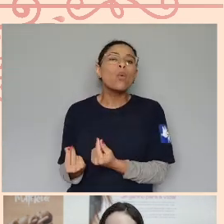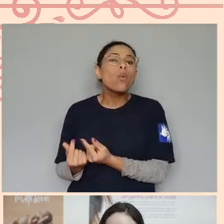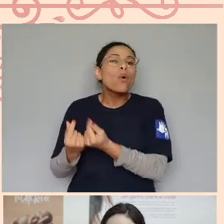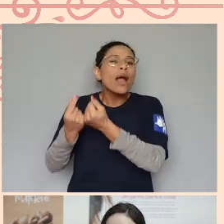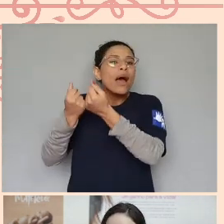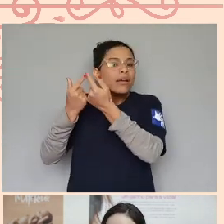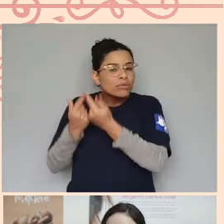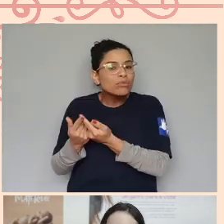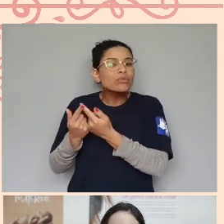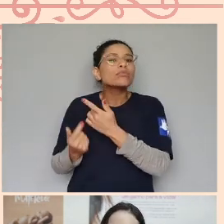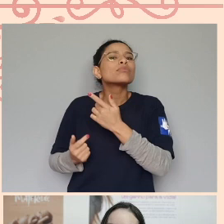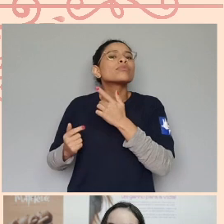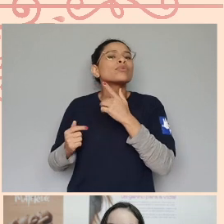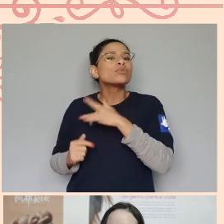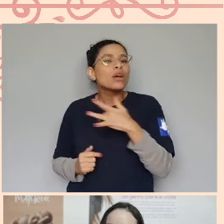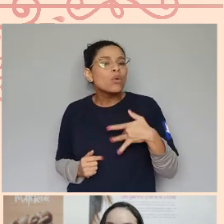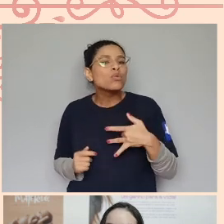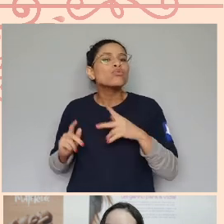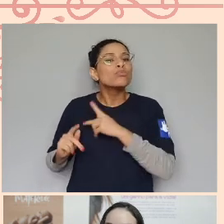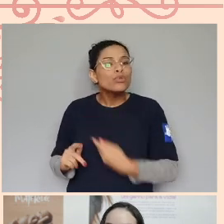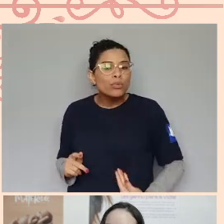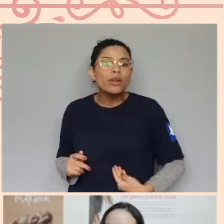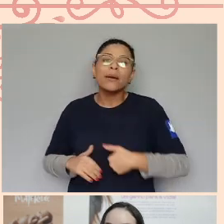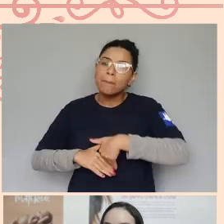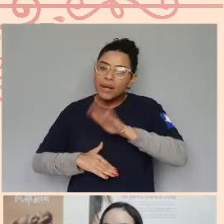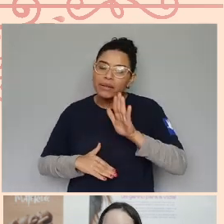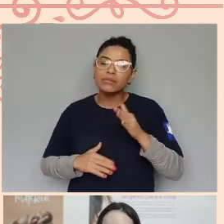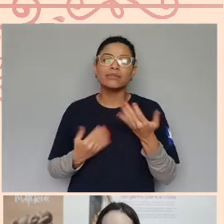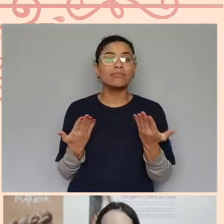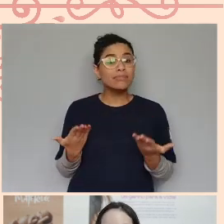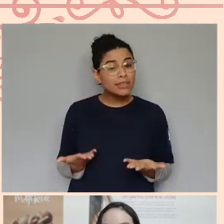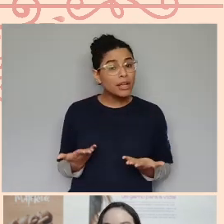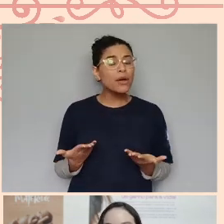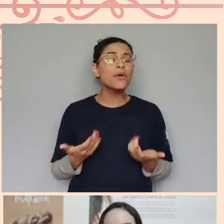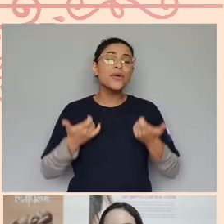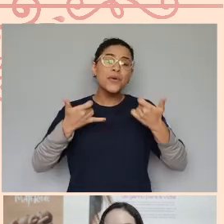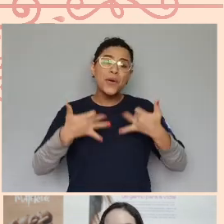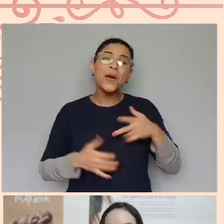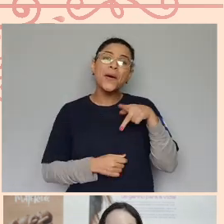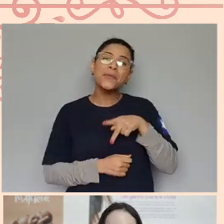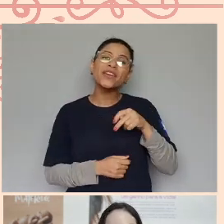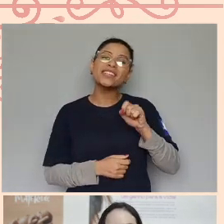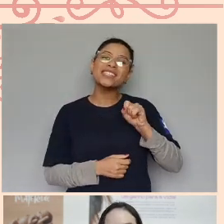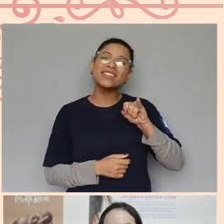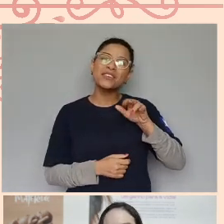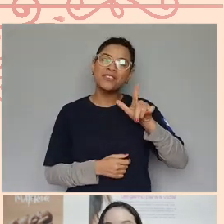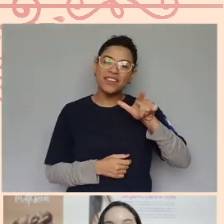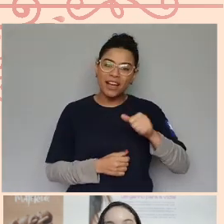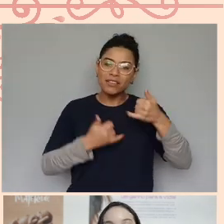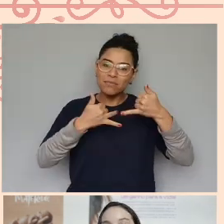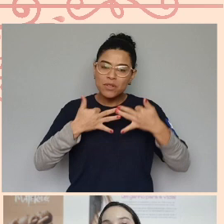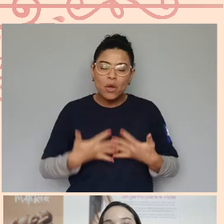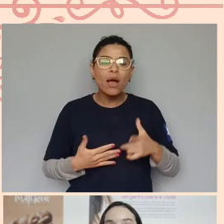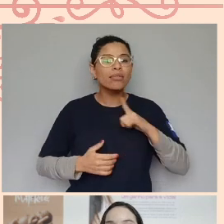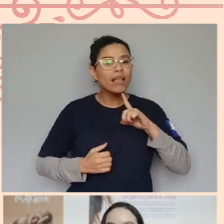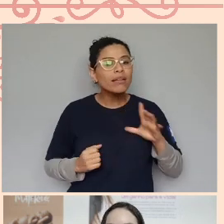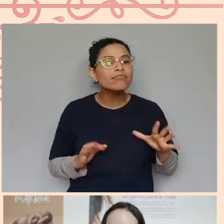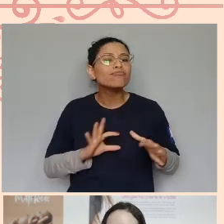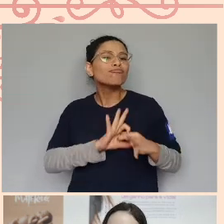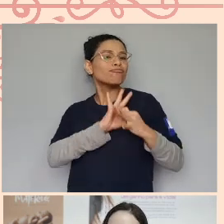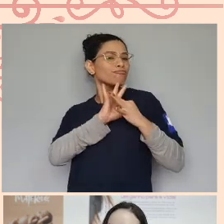sendo maiores. E a qualidade de vida de um modo geral, como a doutora Silvia falou, o leite materno fornece vínculo, muitos